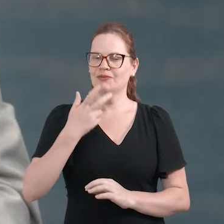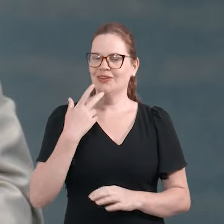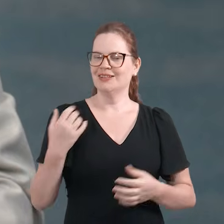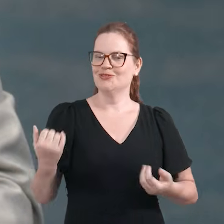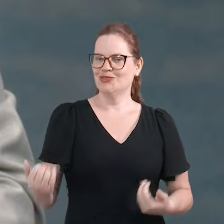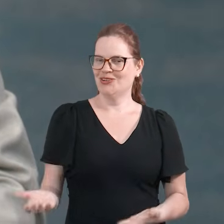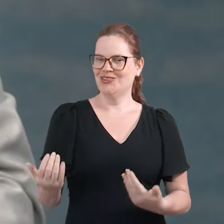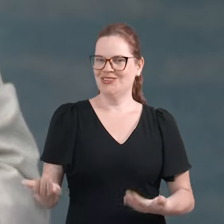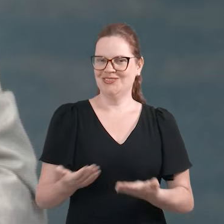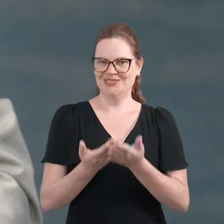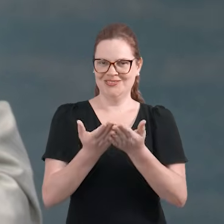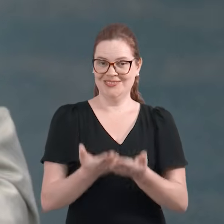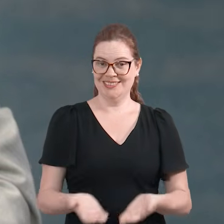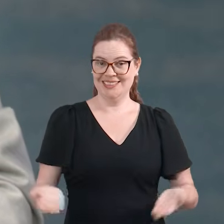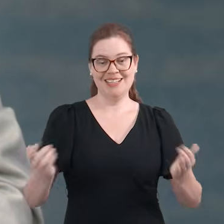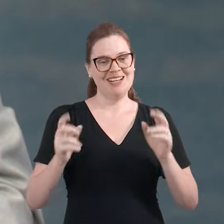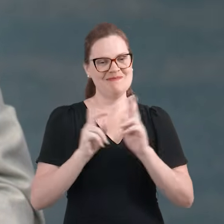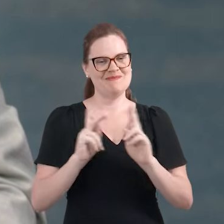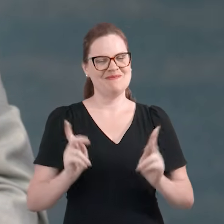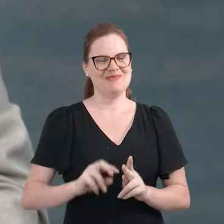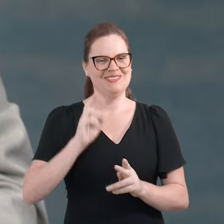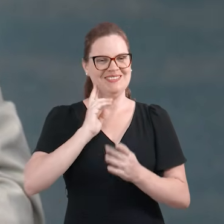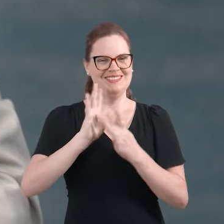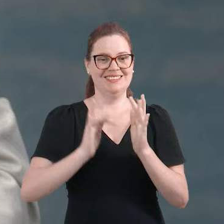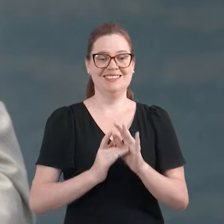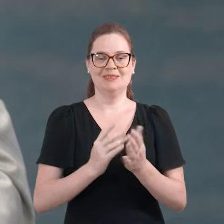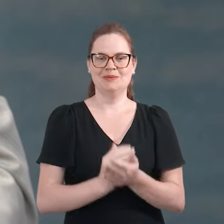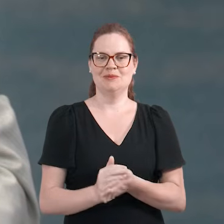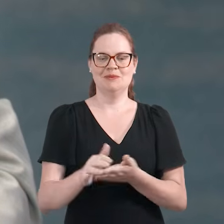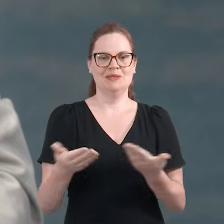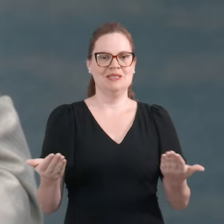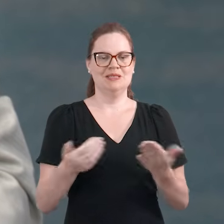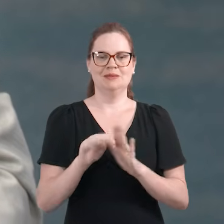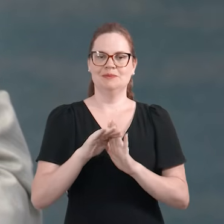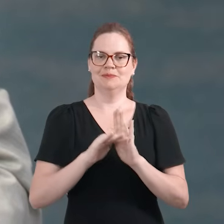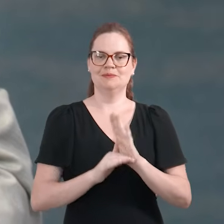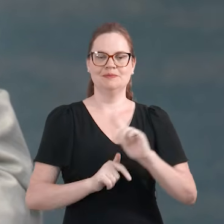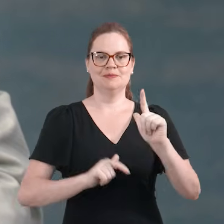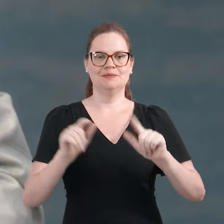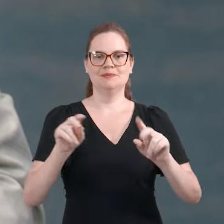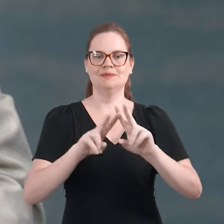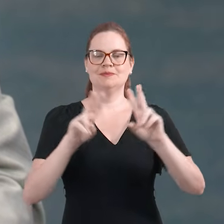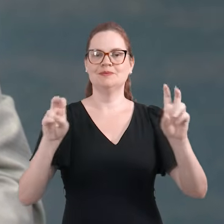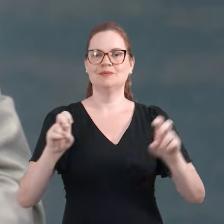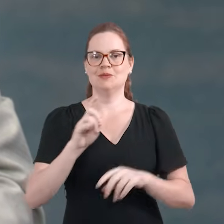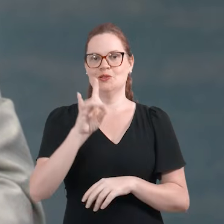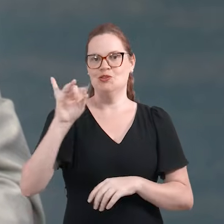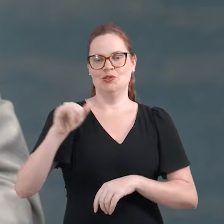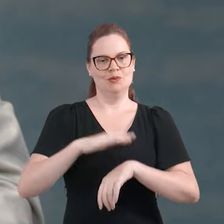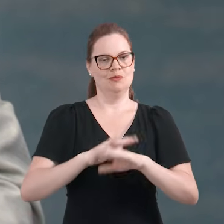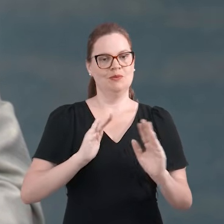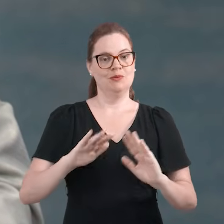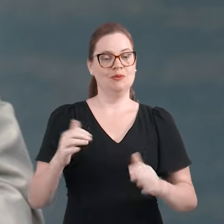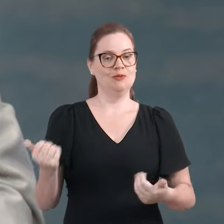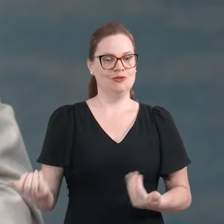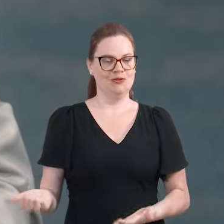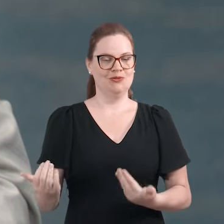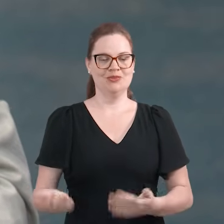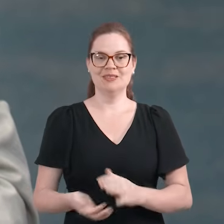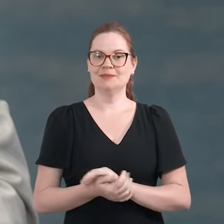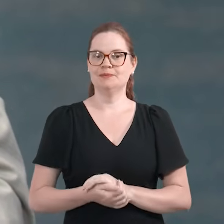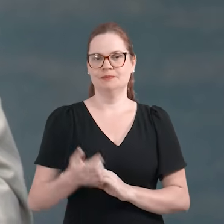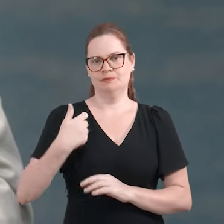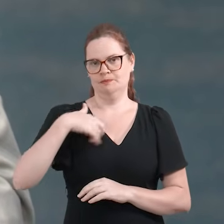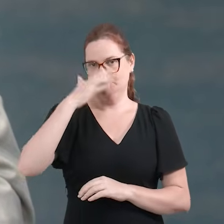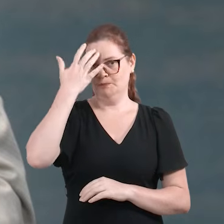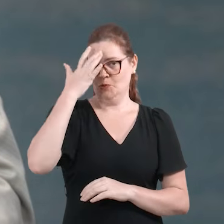Fala, jovem! A paz do Senhor Jesus! Estamos começando mais uma edição do programa Os Dias da Minha Mocidade. Eu